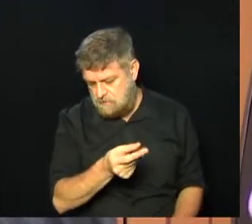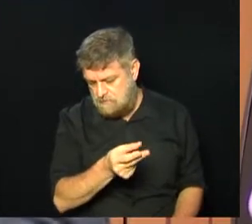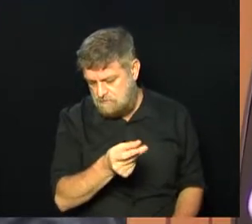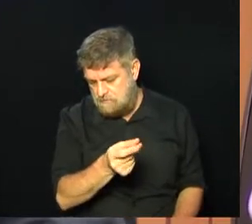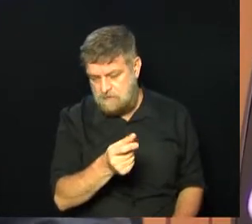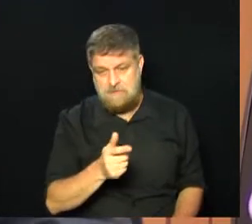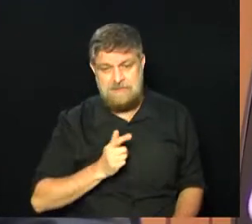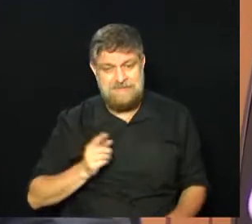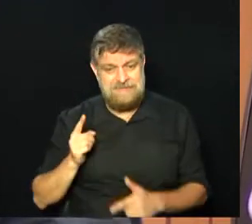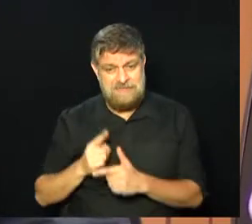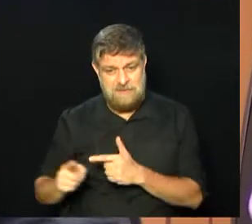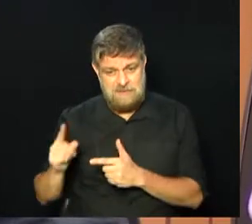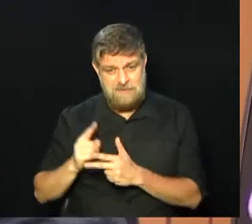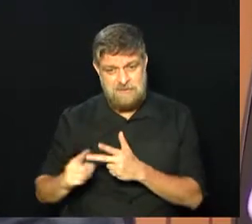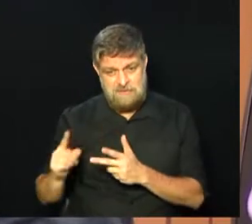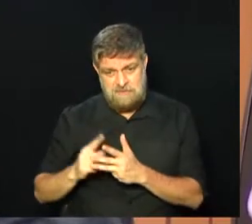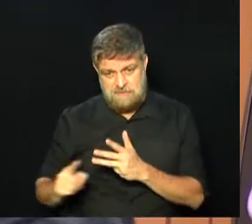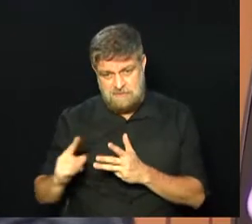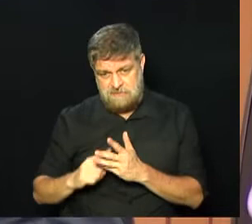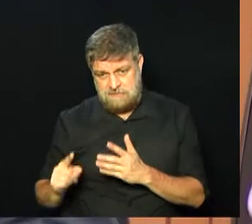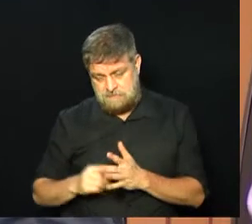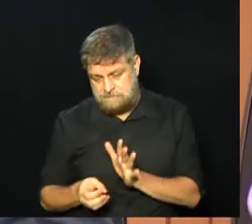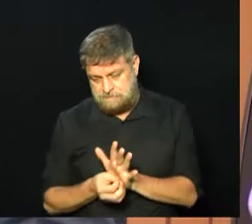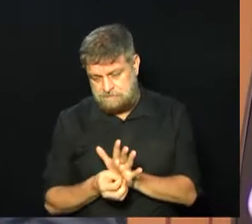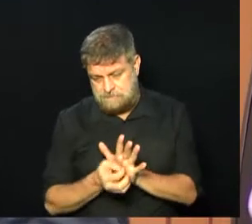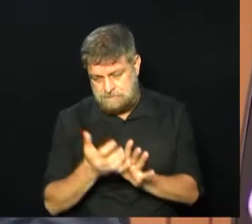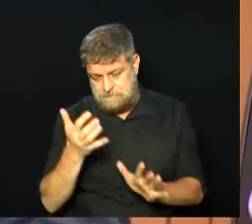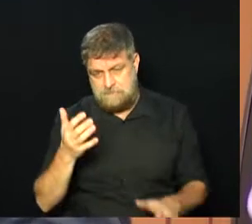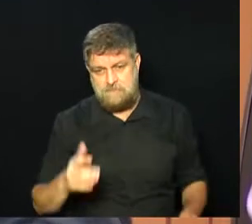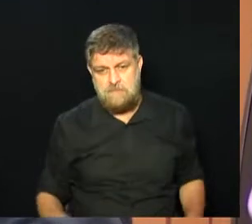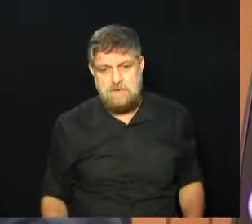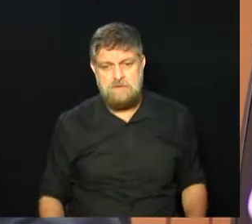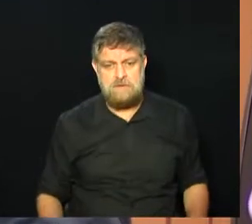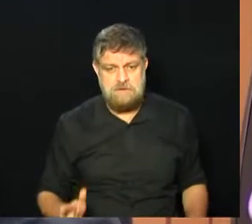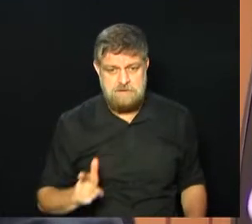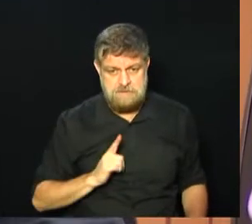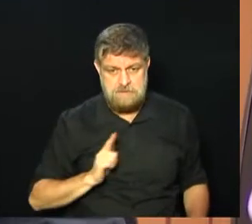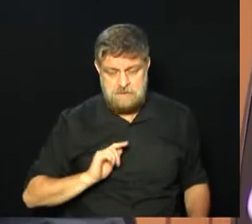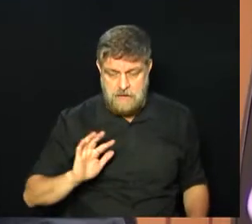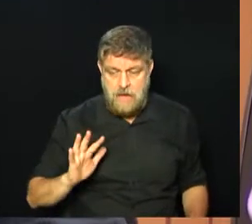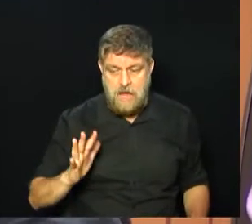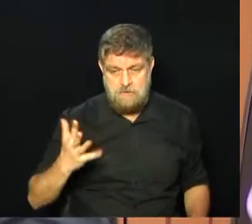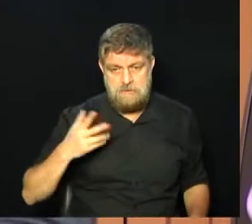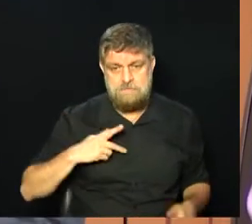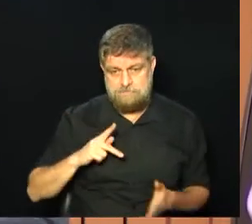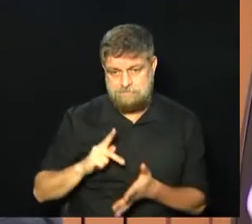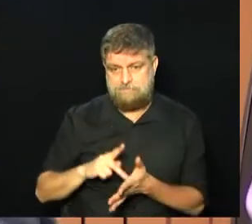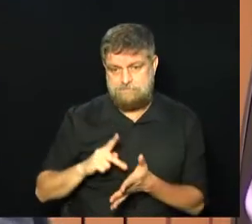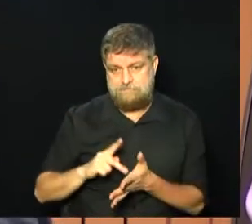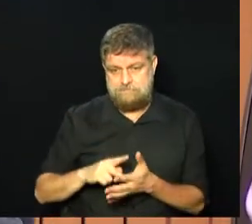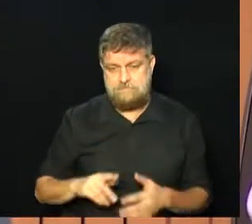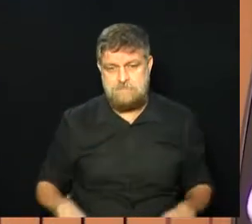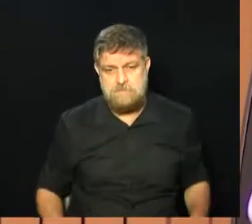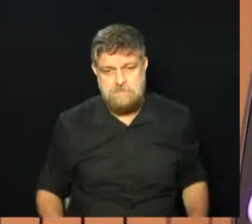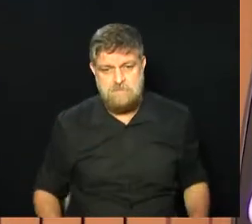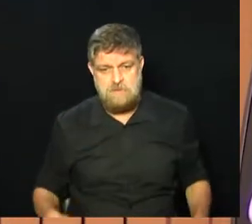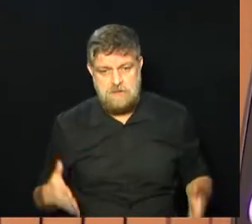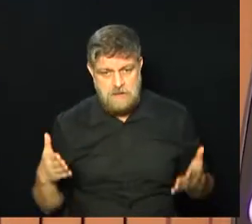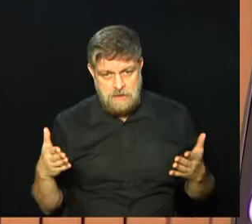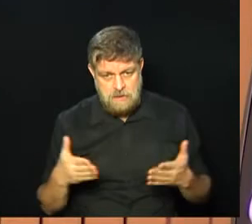os problemas, eles são muitas vezes mais corriqueiros, são mais comuns. Eu